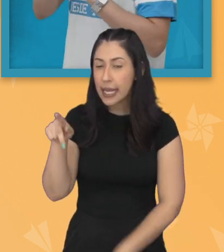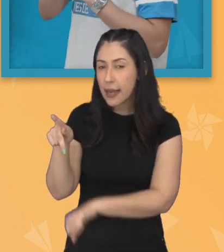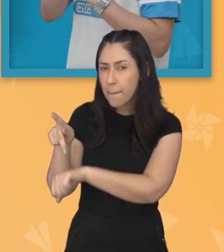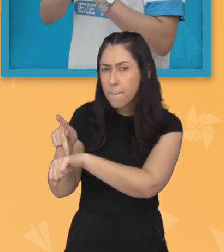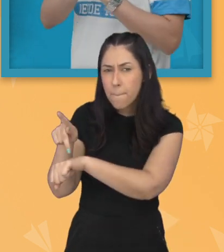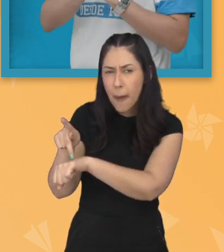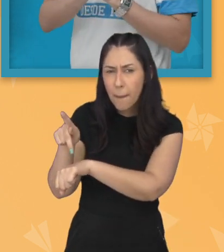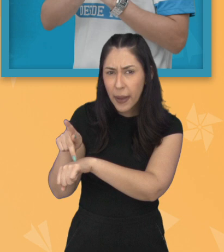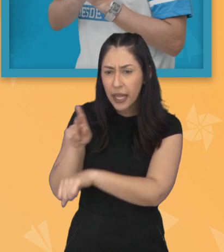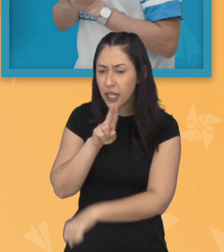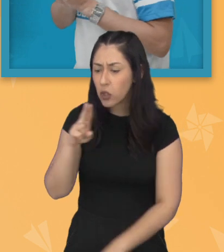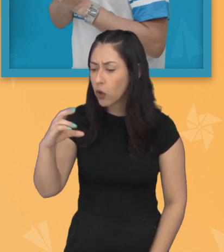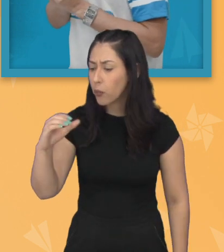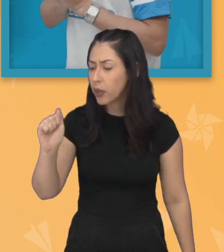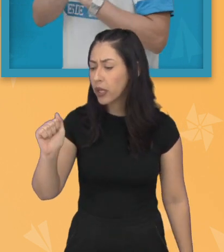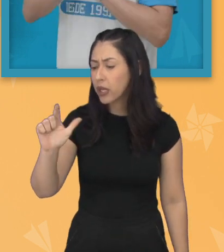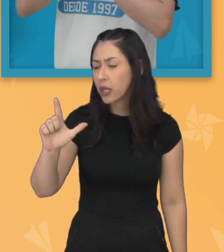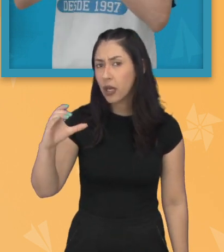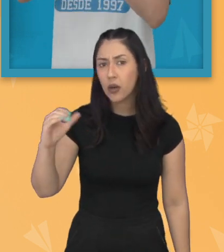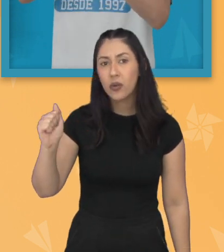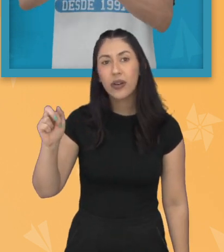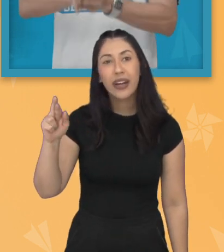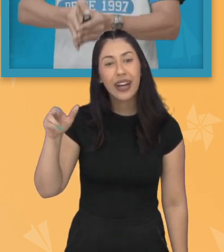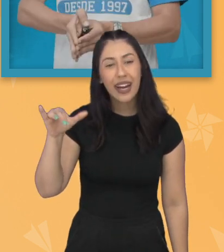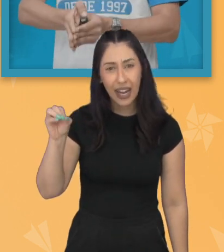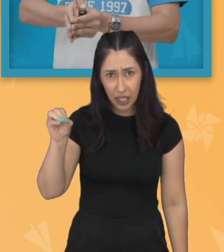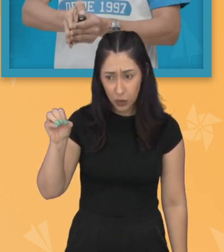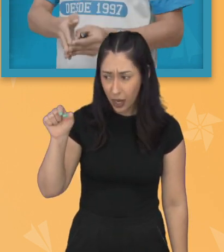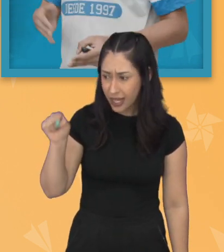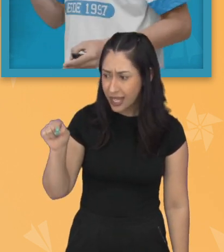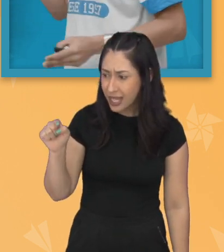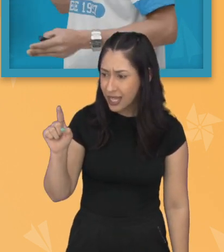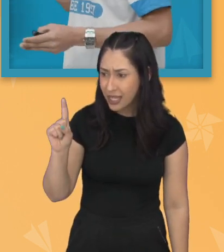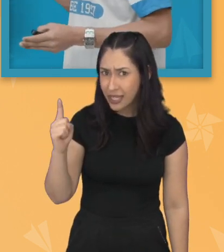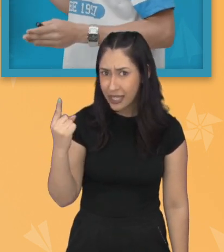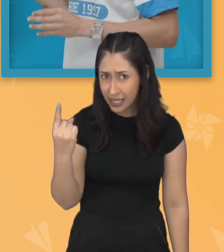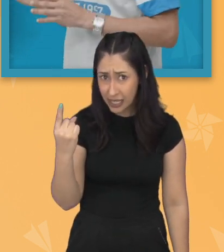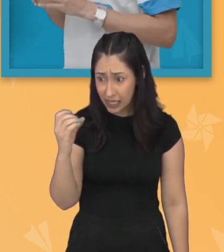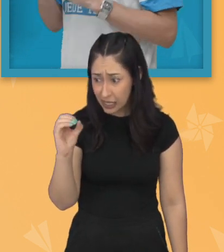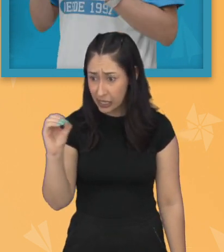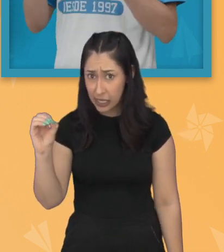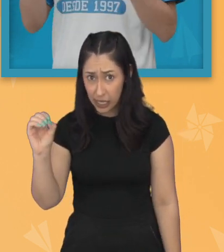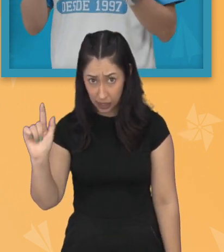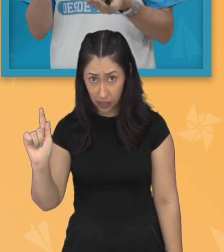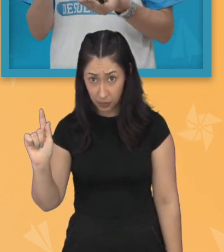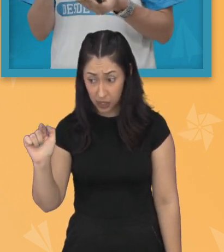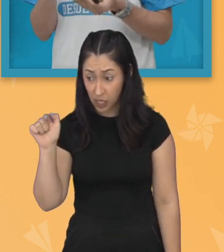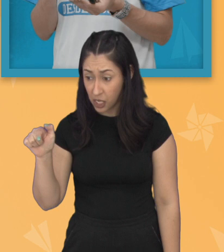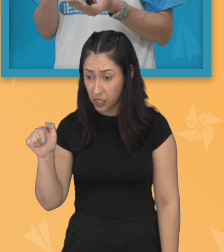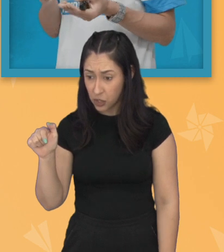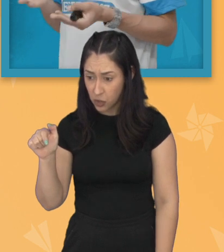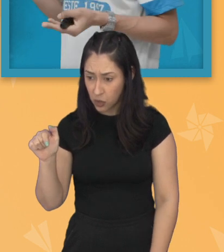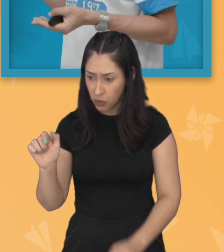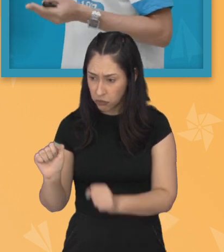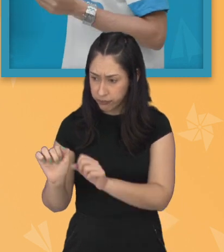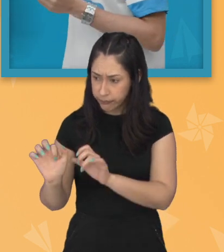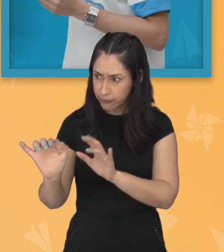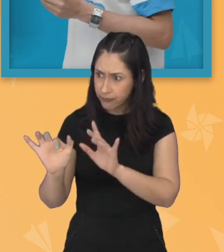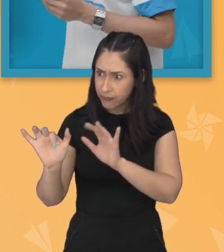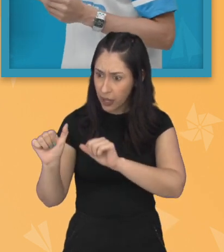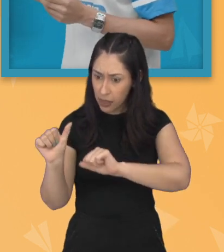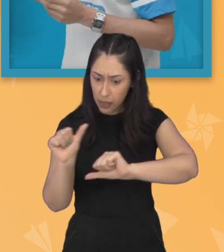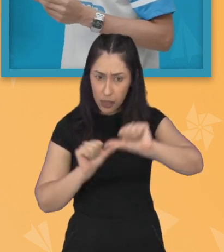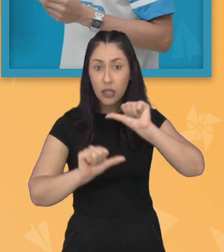produtos, podemos dizer assim, 56 gramas de cal viva e 44 gramas de gás carbônico. Se a